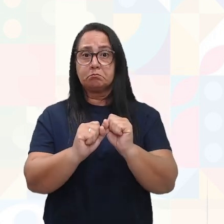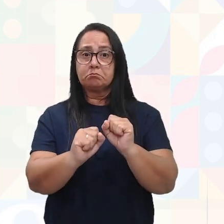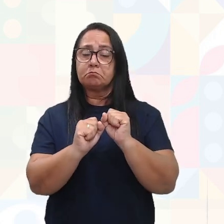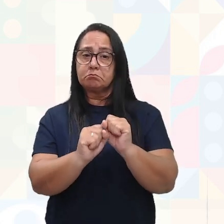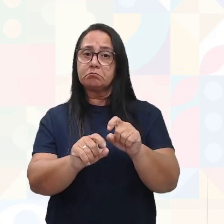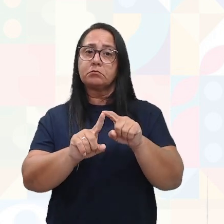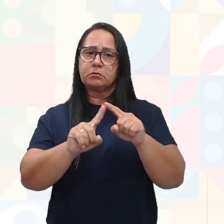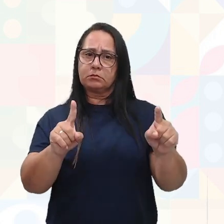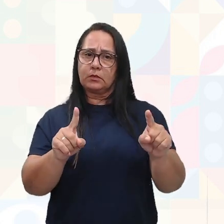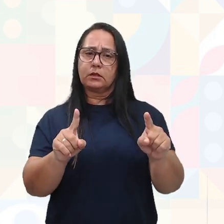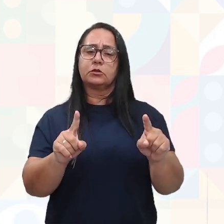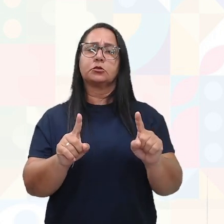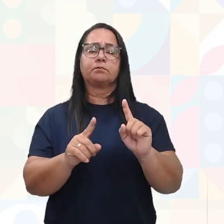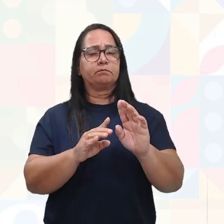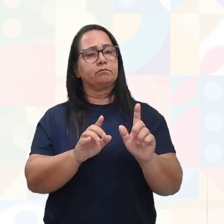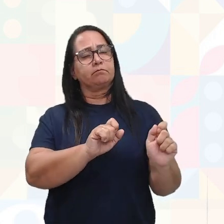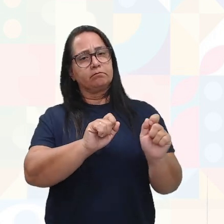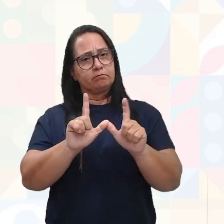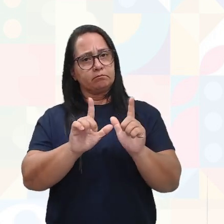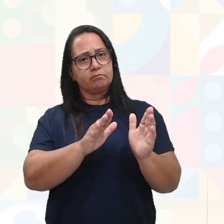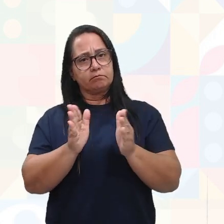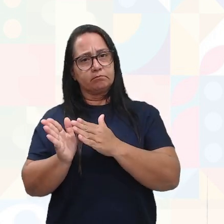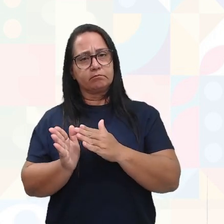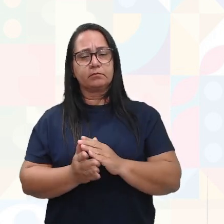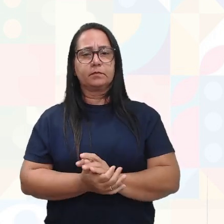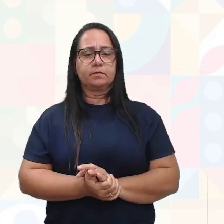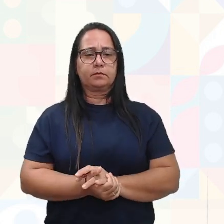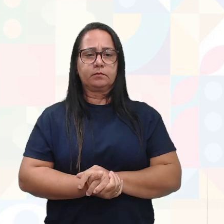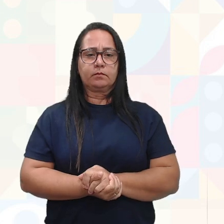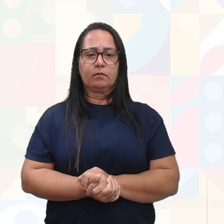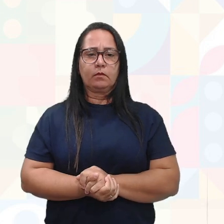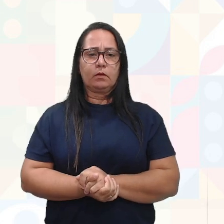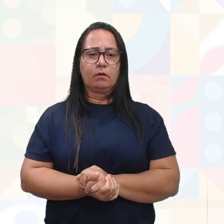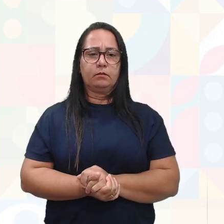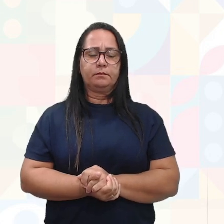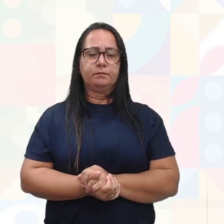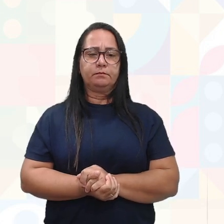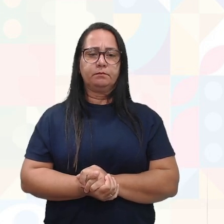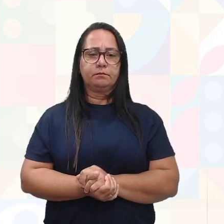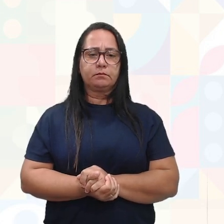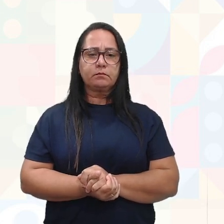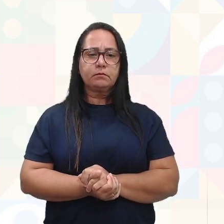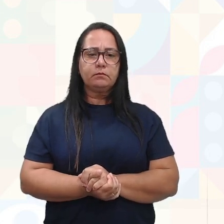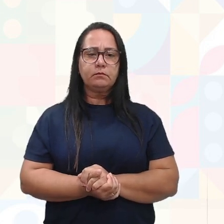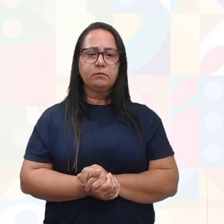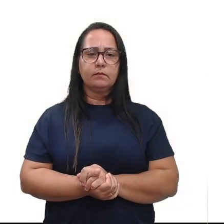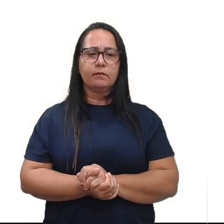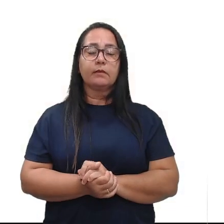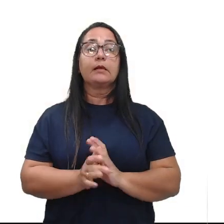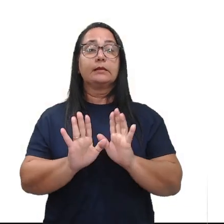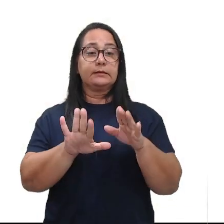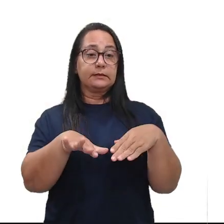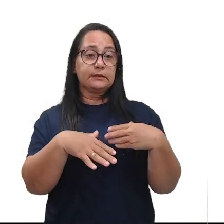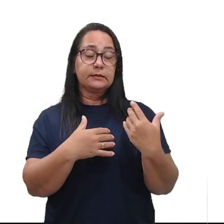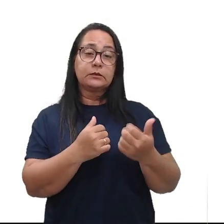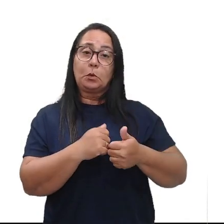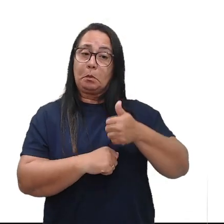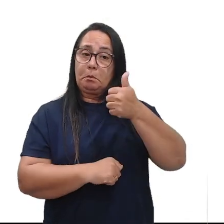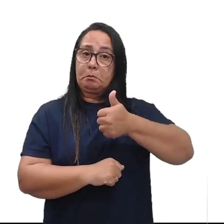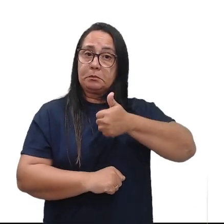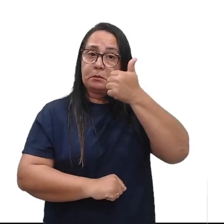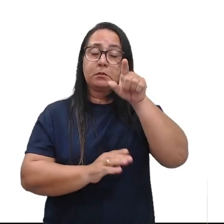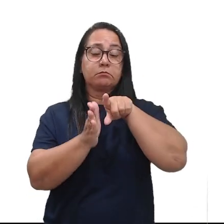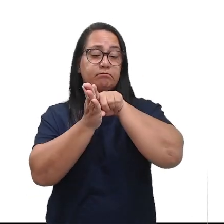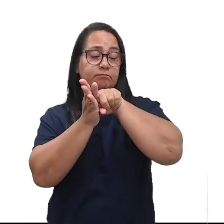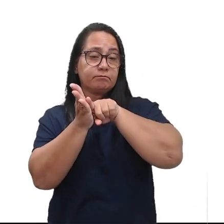Mas vamos para o próximo slide. Bom, Um dos primeiros